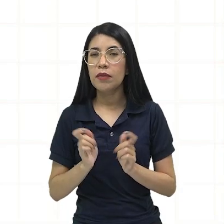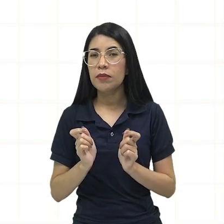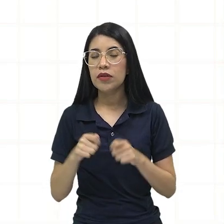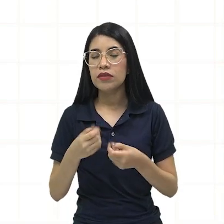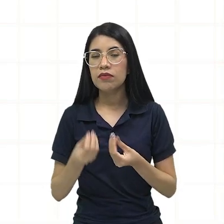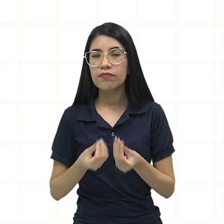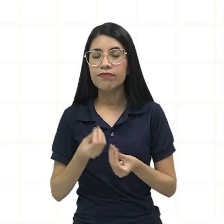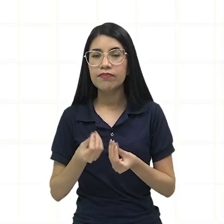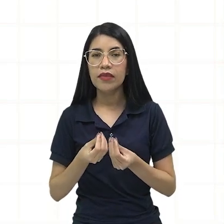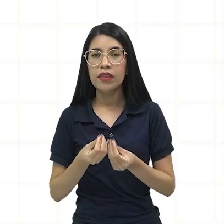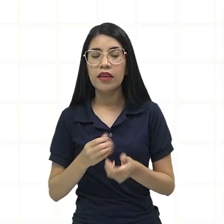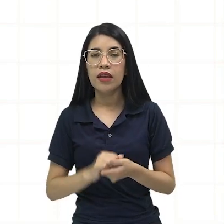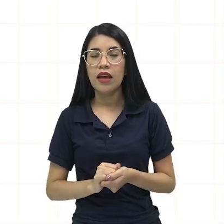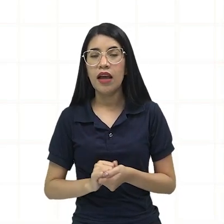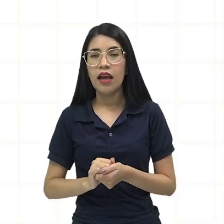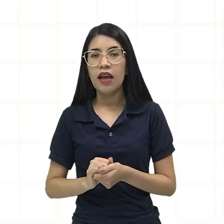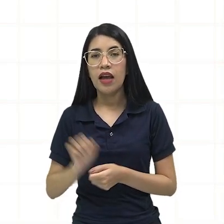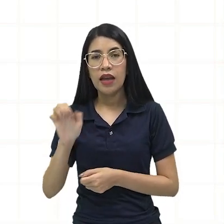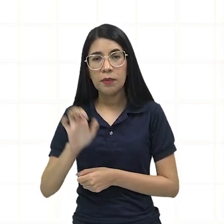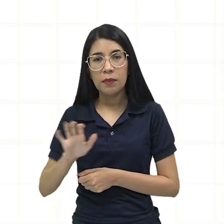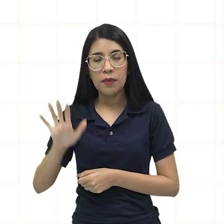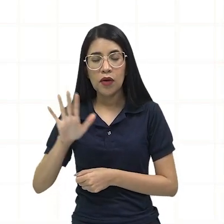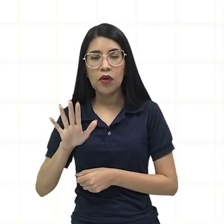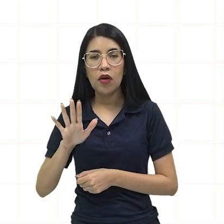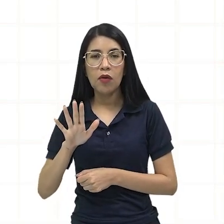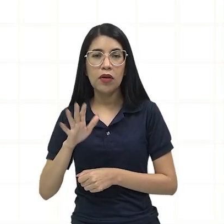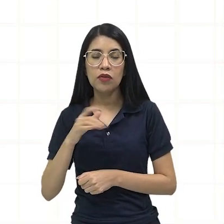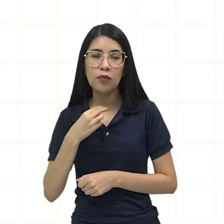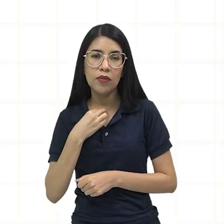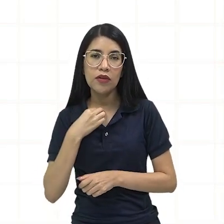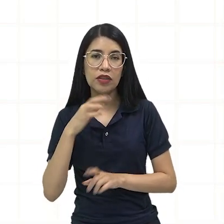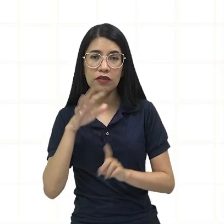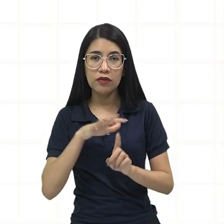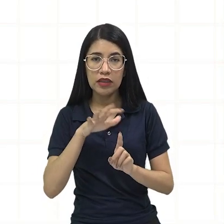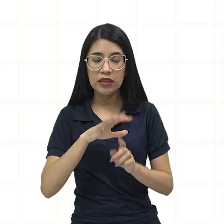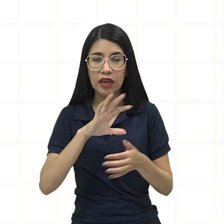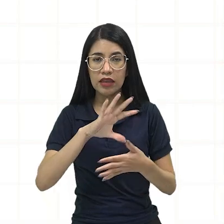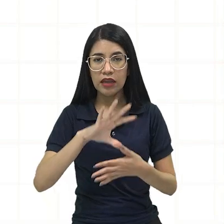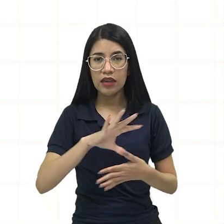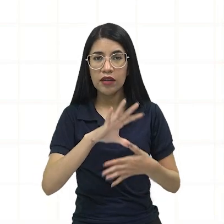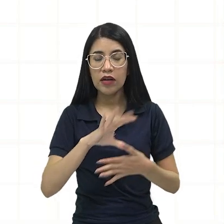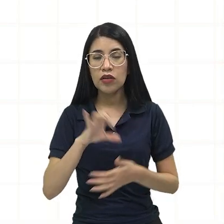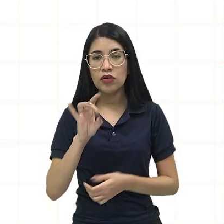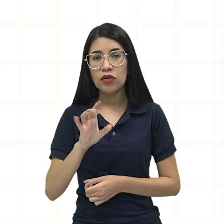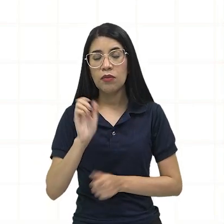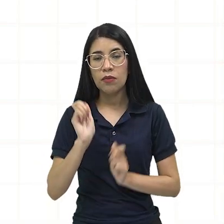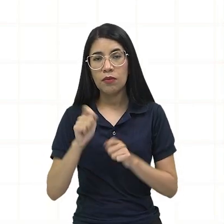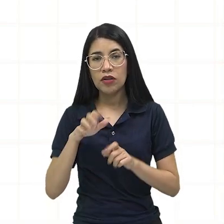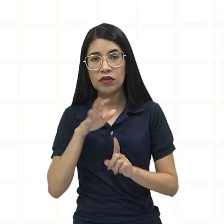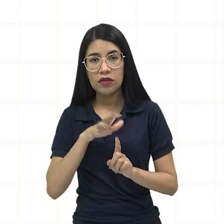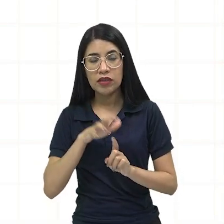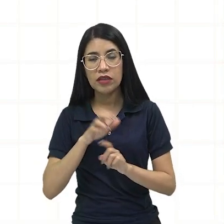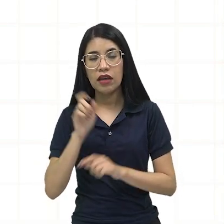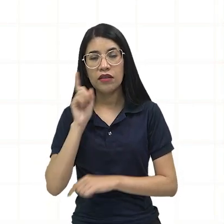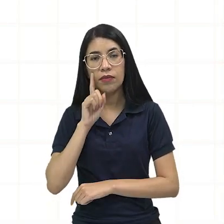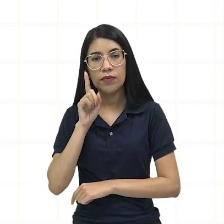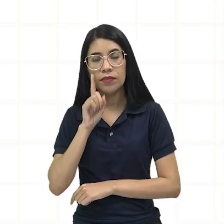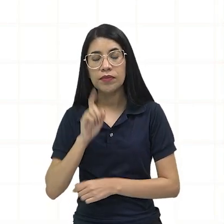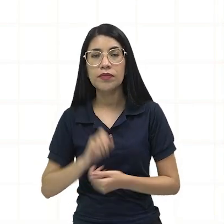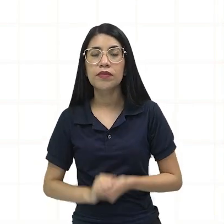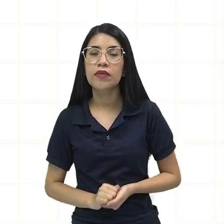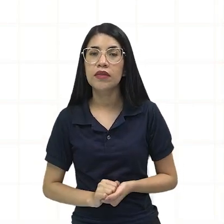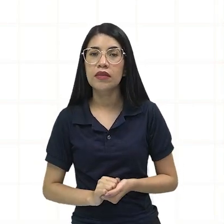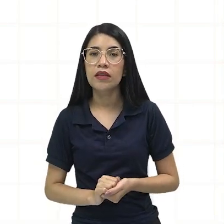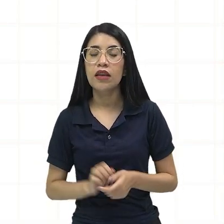dizer que ninguém se mete na América Latina a não ser os Estados Unidos da América. Vamos adiante.